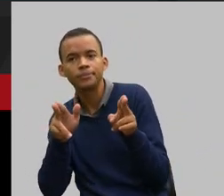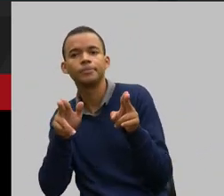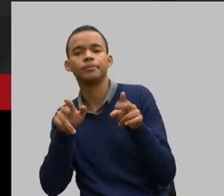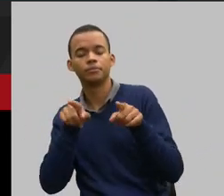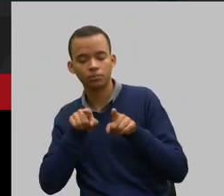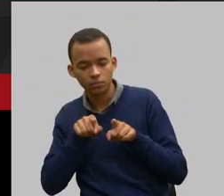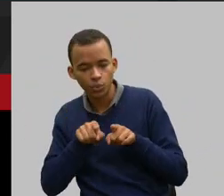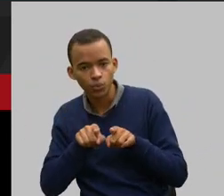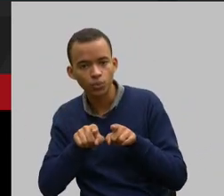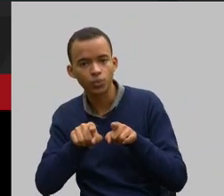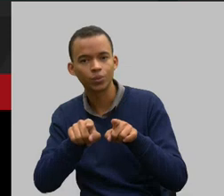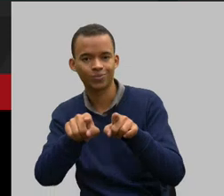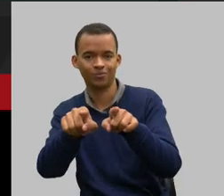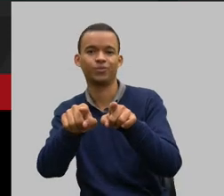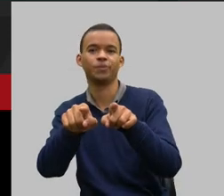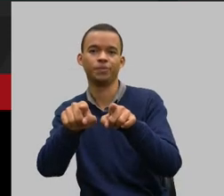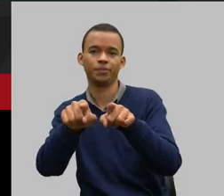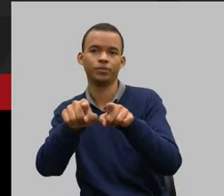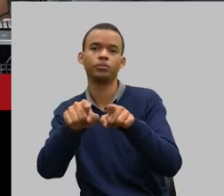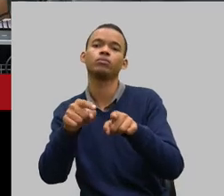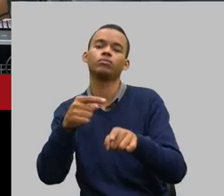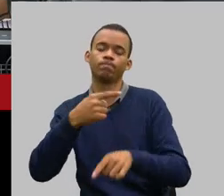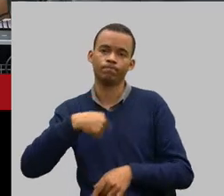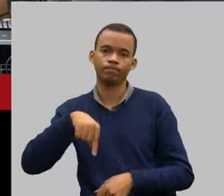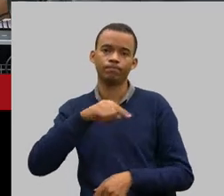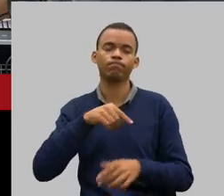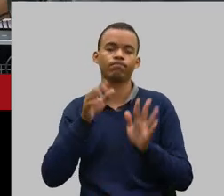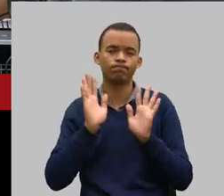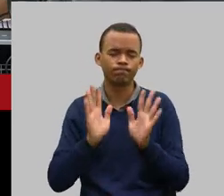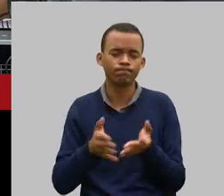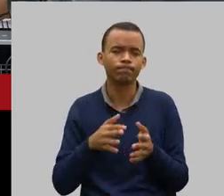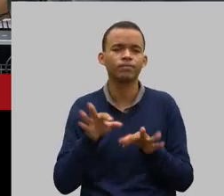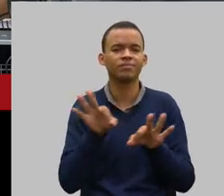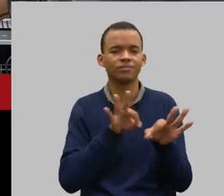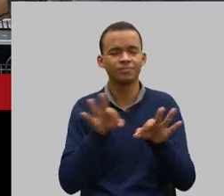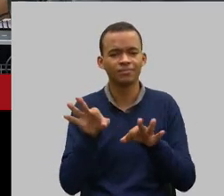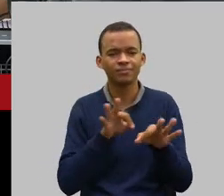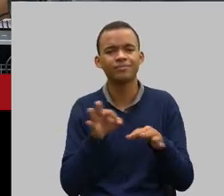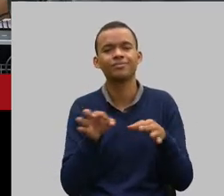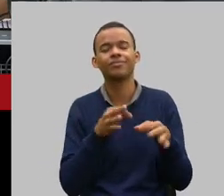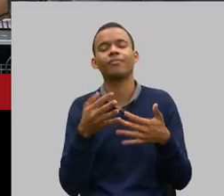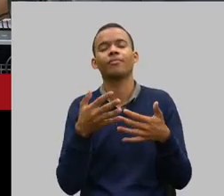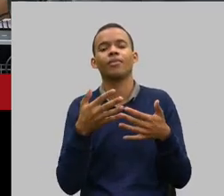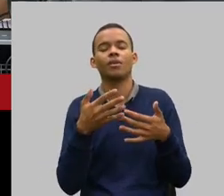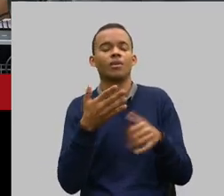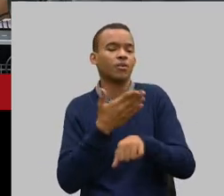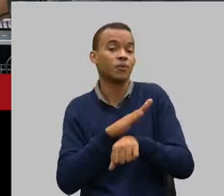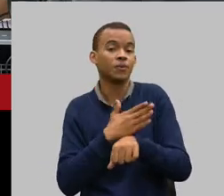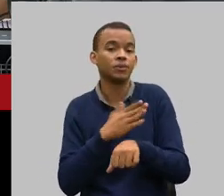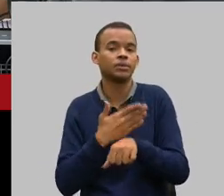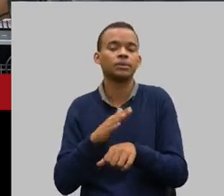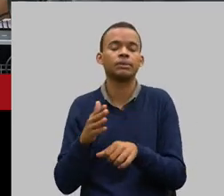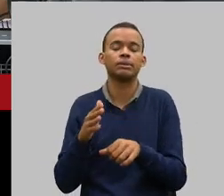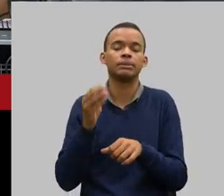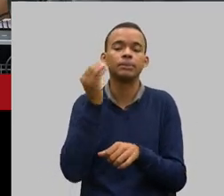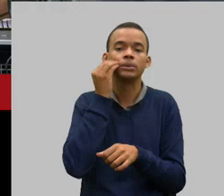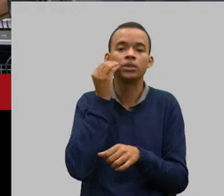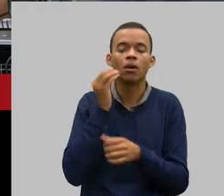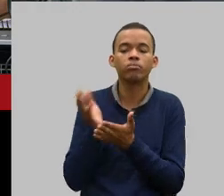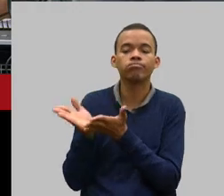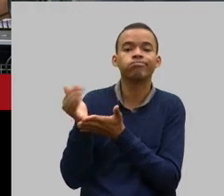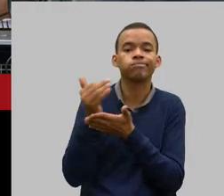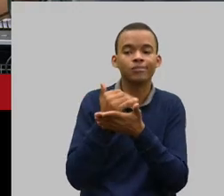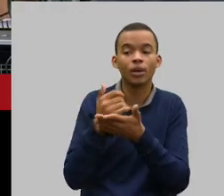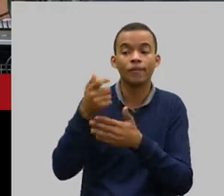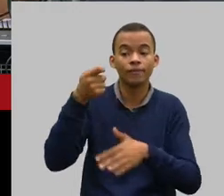vezes nós já fizemos ações de de atração de investimento por exemplo no estado mas chega no